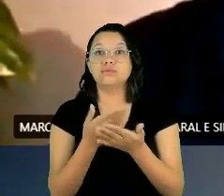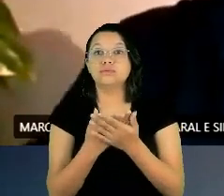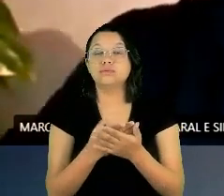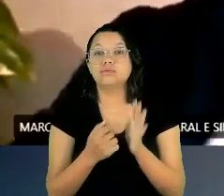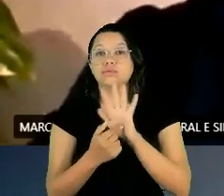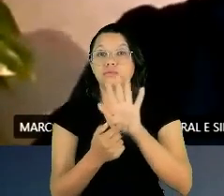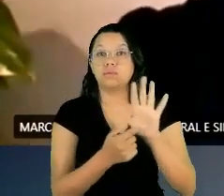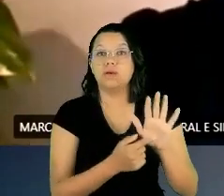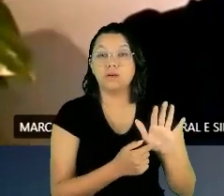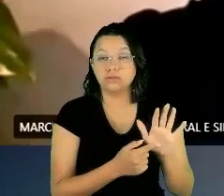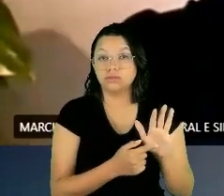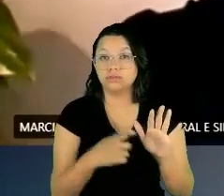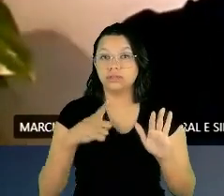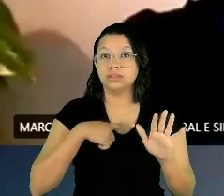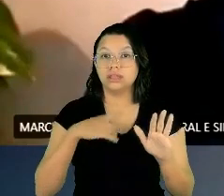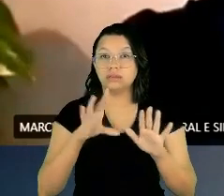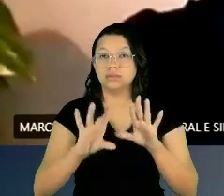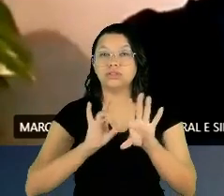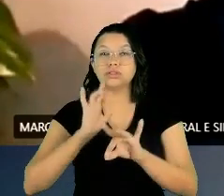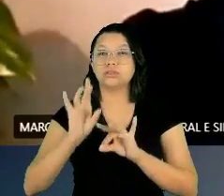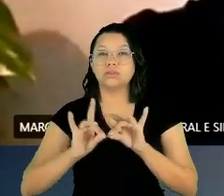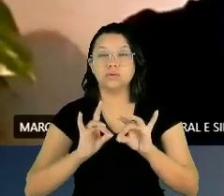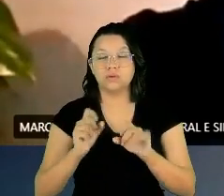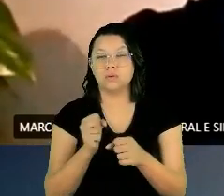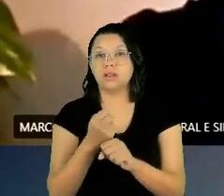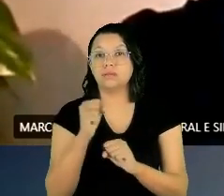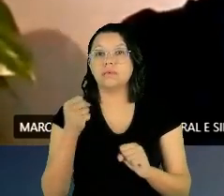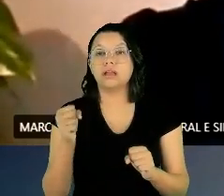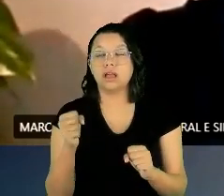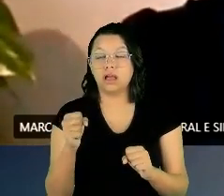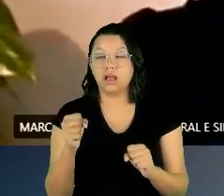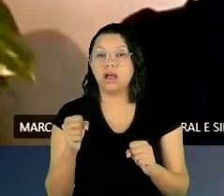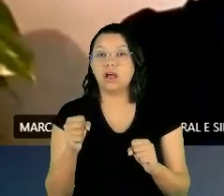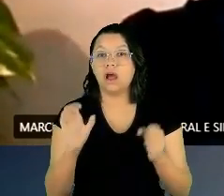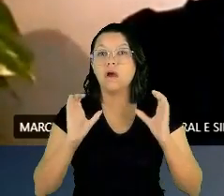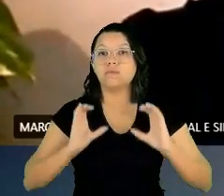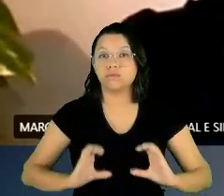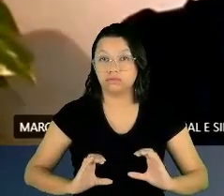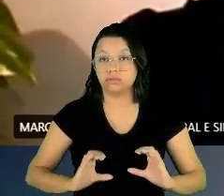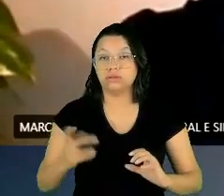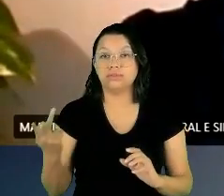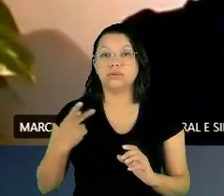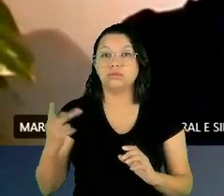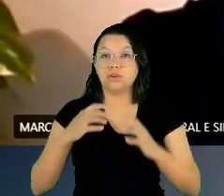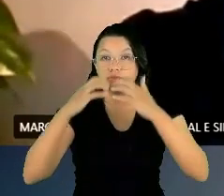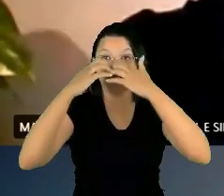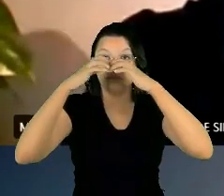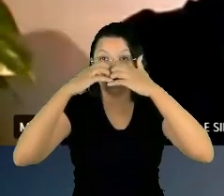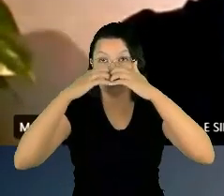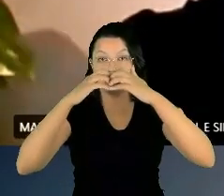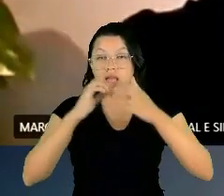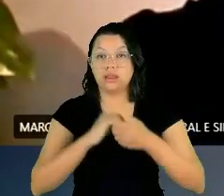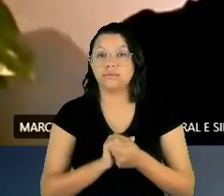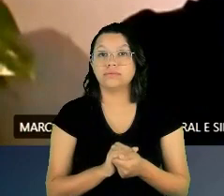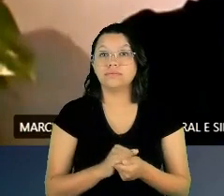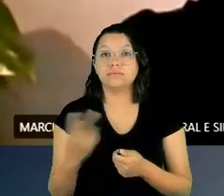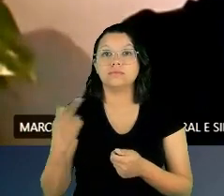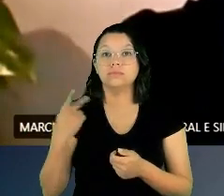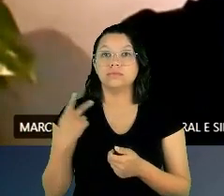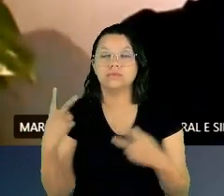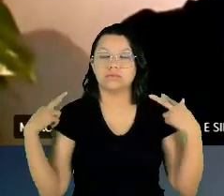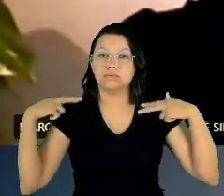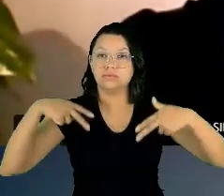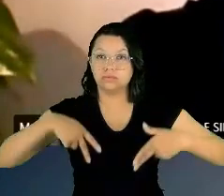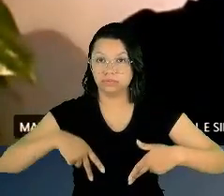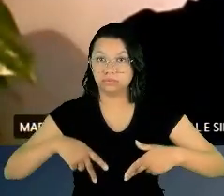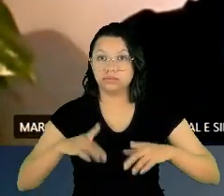estudos mostram que é uma preferência, estudos comportamentais, não estou nem entrando aí na neurociência ainda, mostram que nosso cérebro, né,